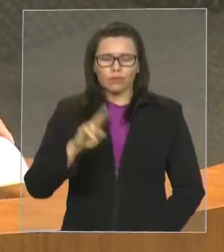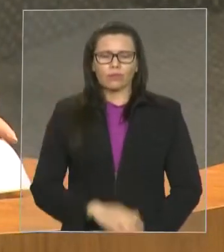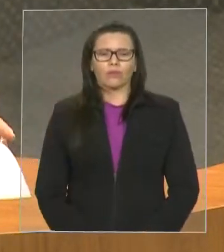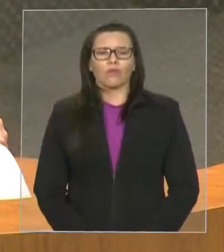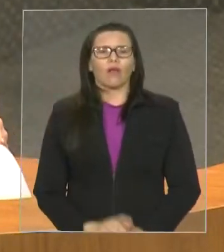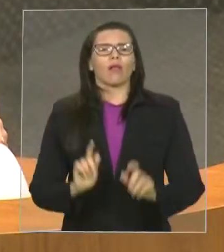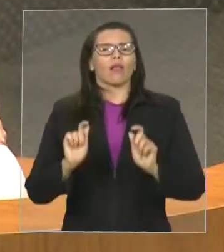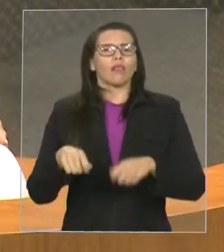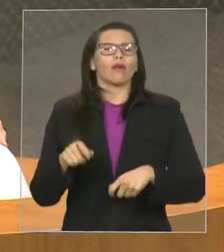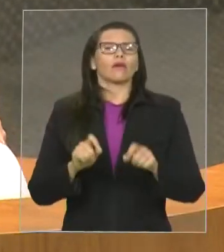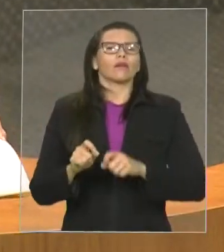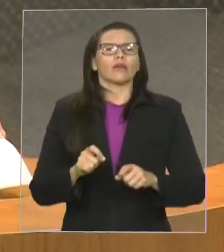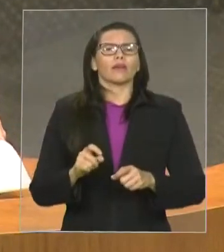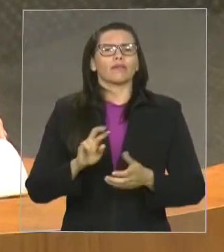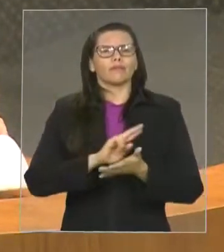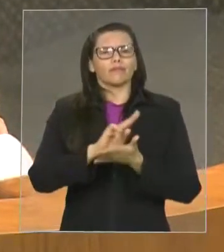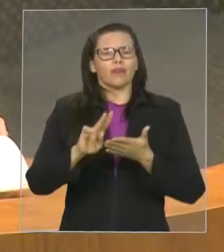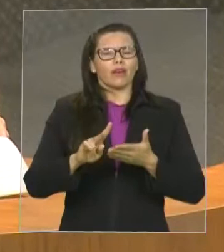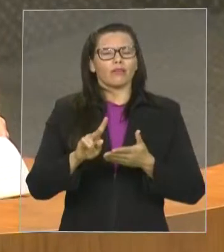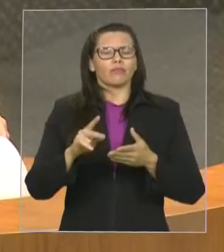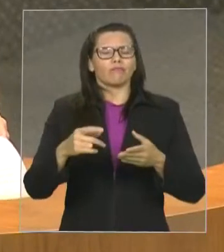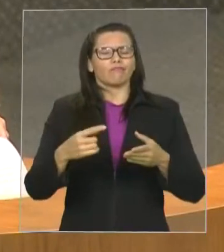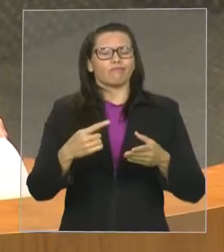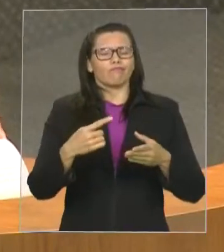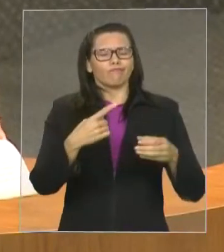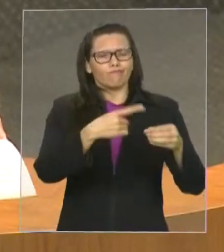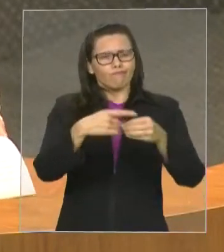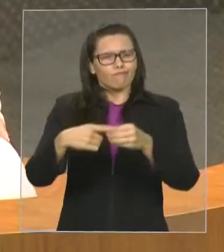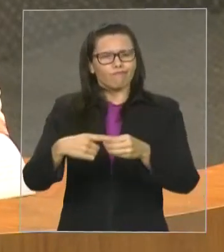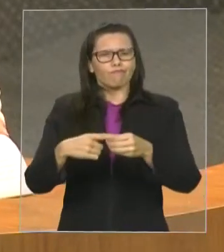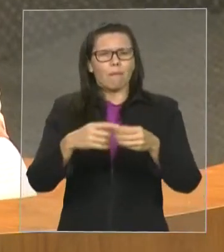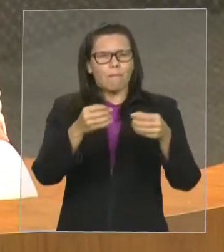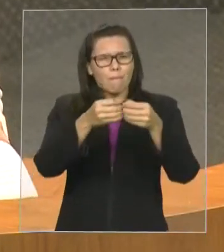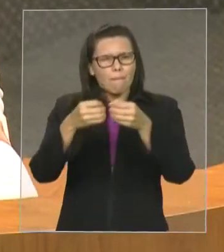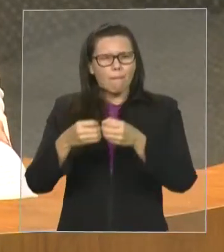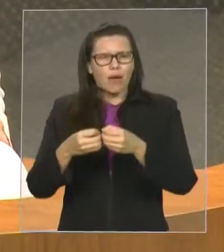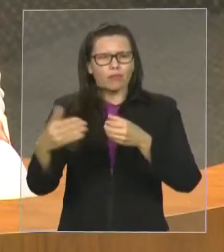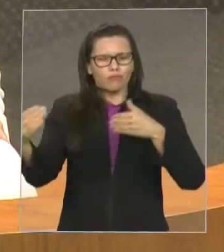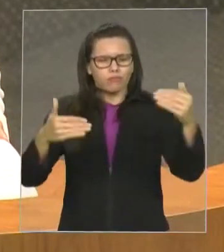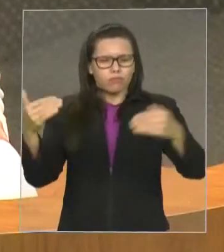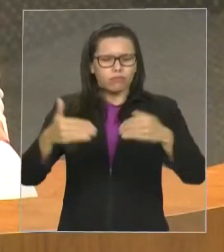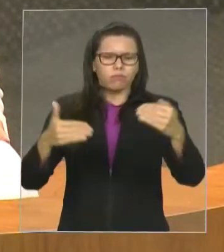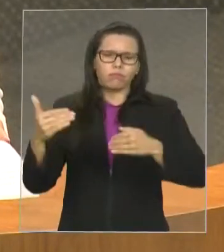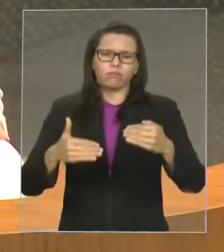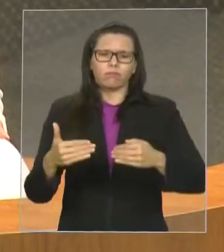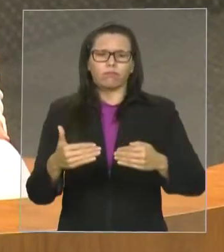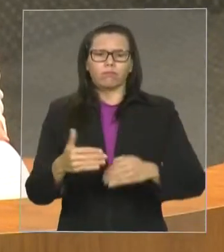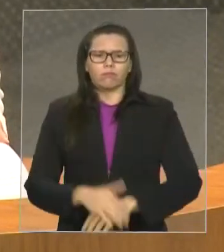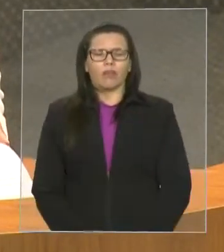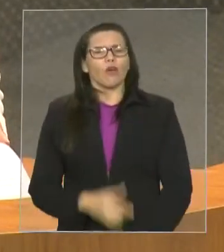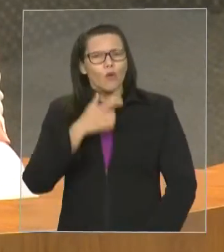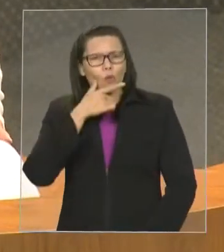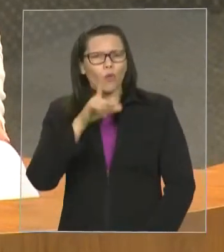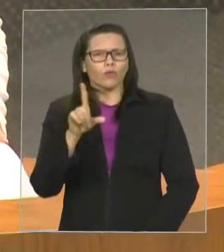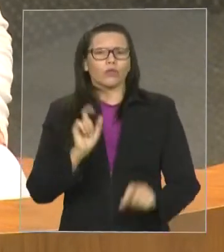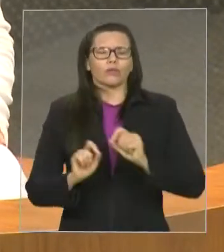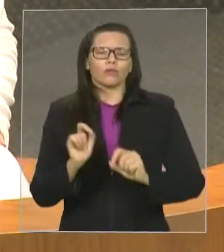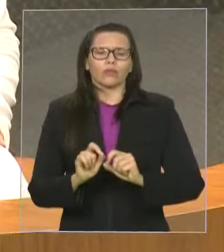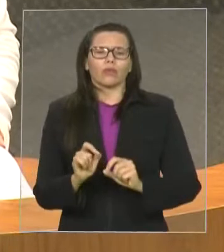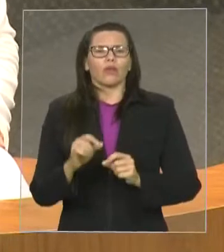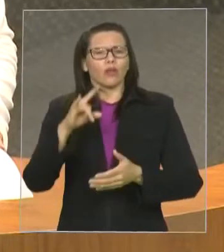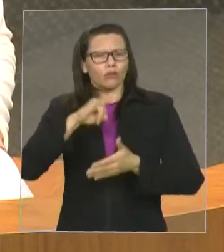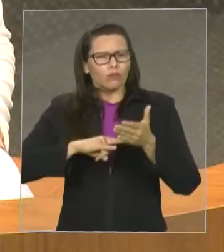serviços oferecidos por esta instituição para obter com mais agilidade a aquisição de documentos